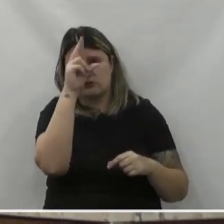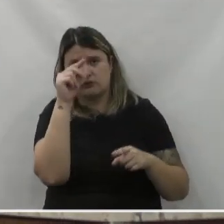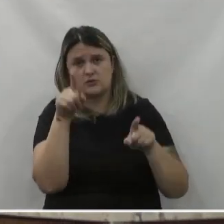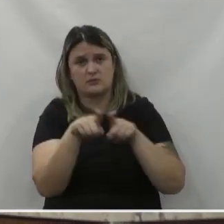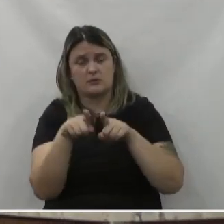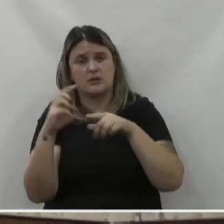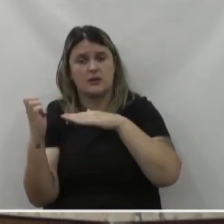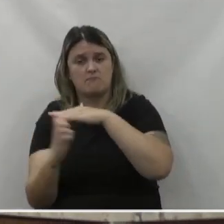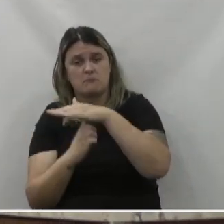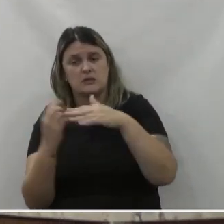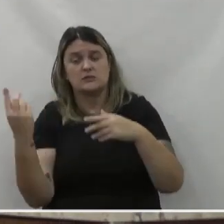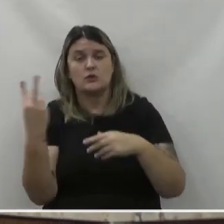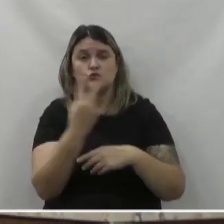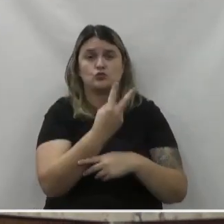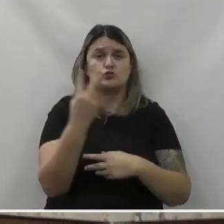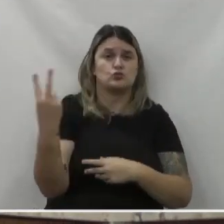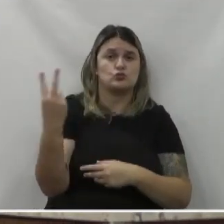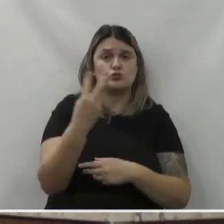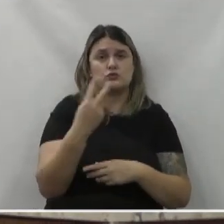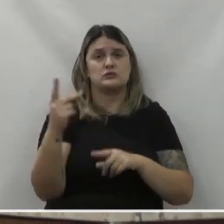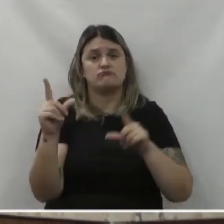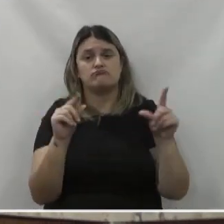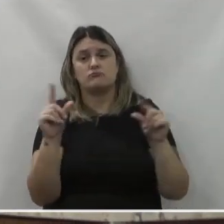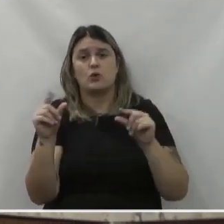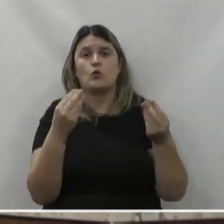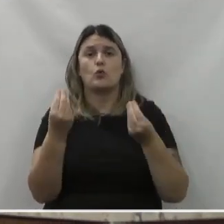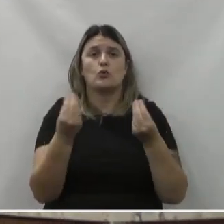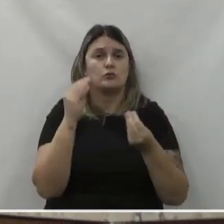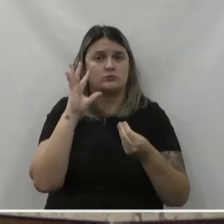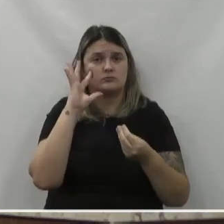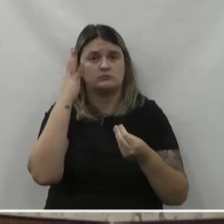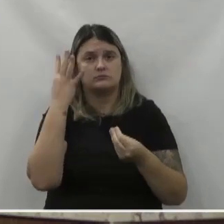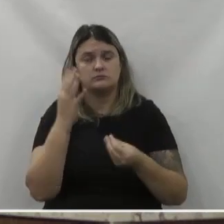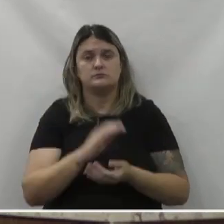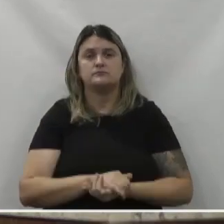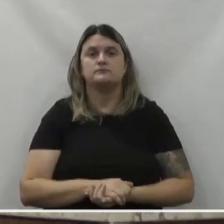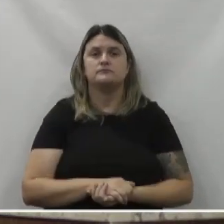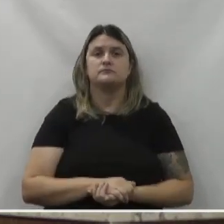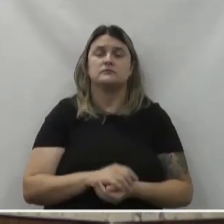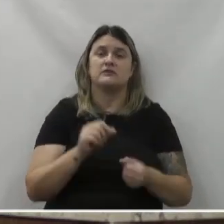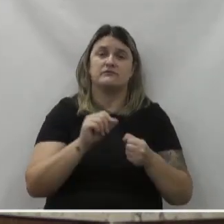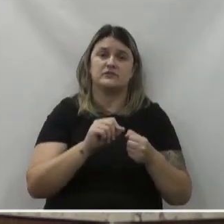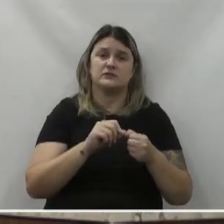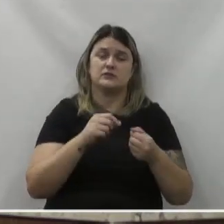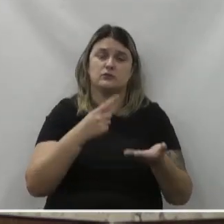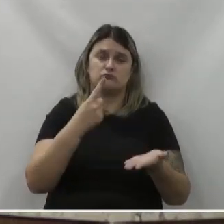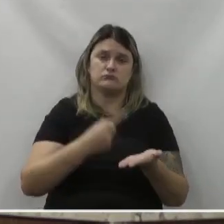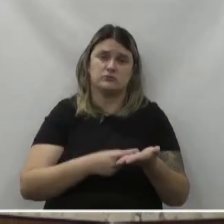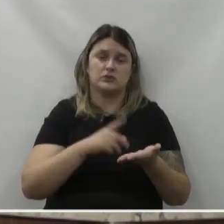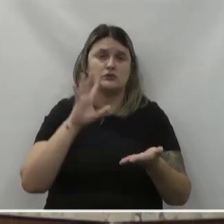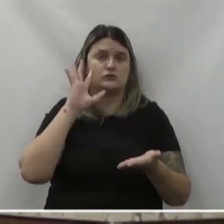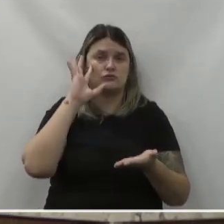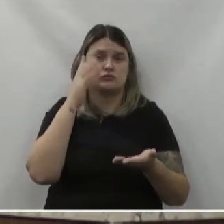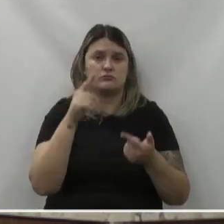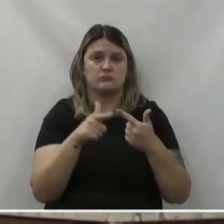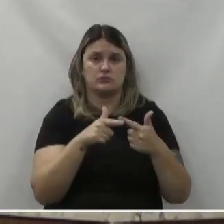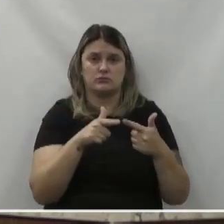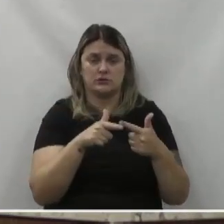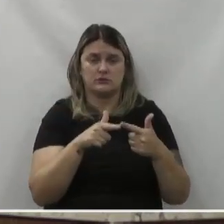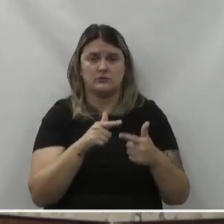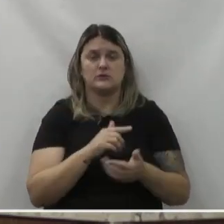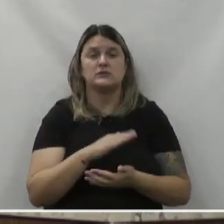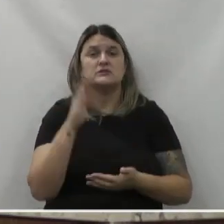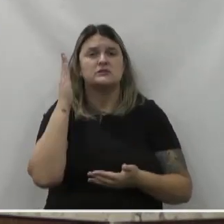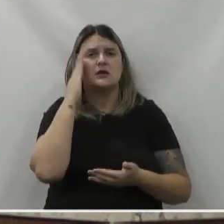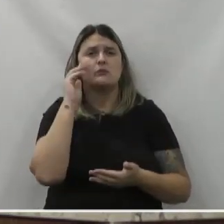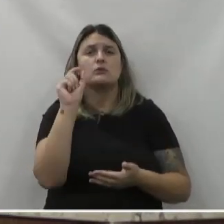empresa chegue a um denominador comum, né, e façam um acordo e resolvam esse problema. A gente sabe o que